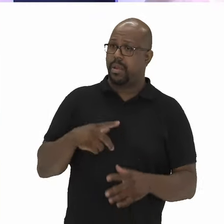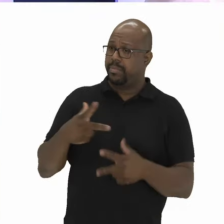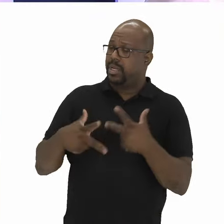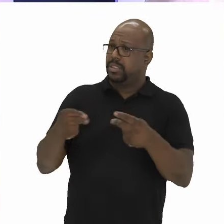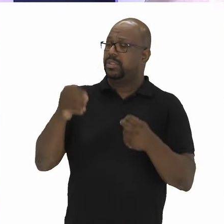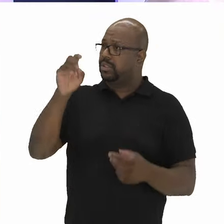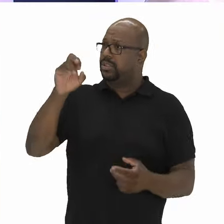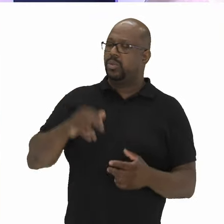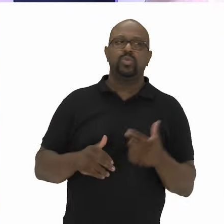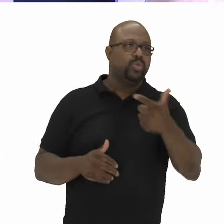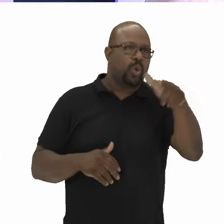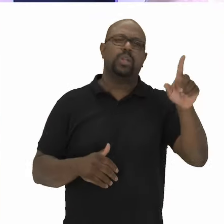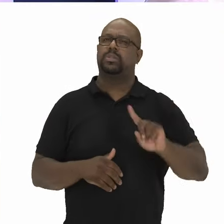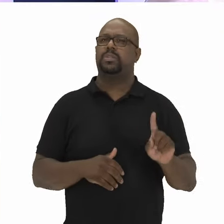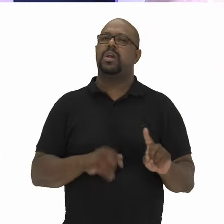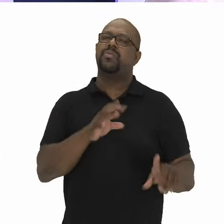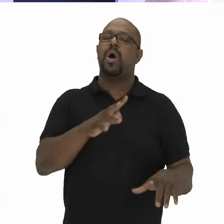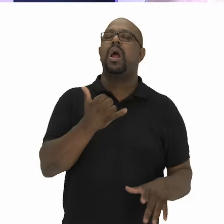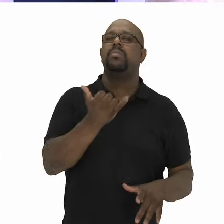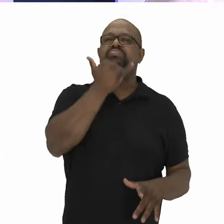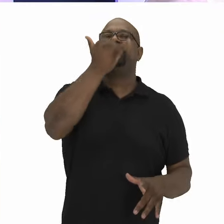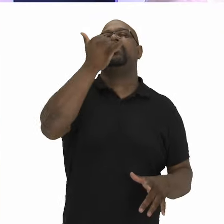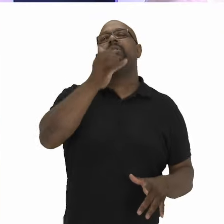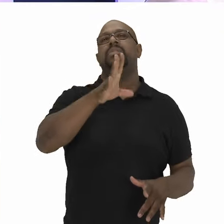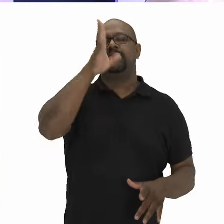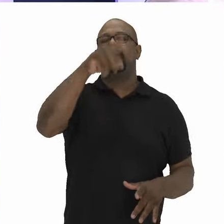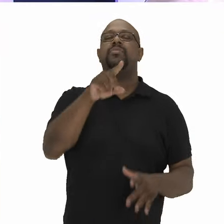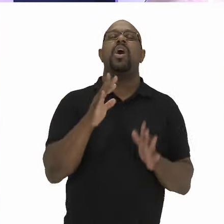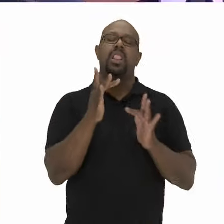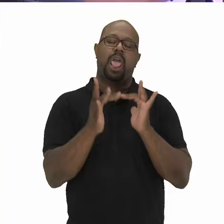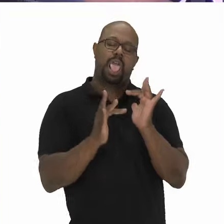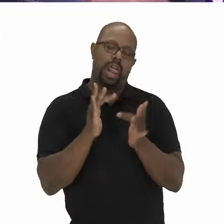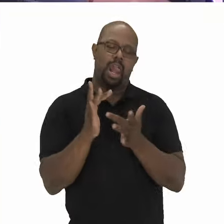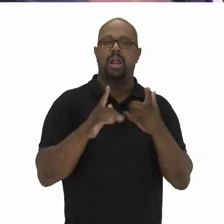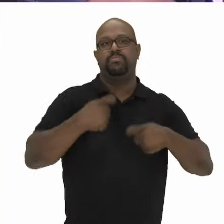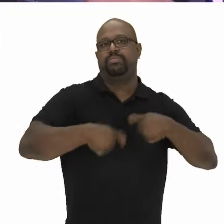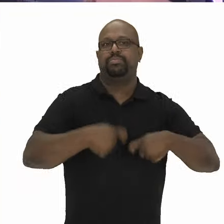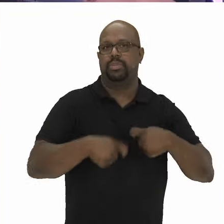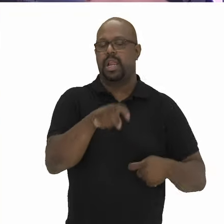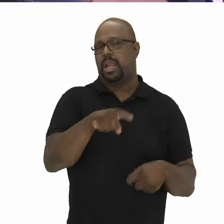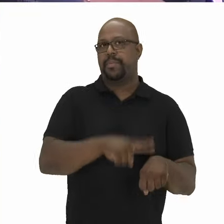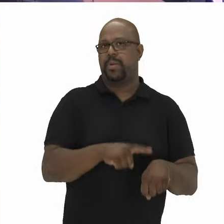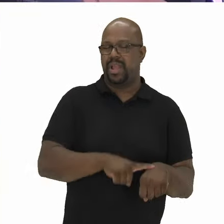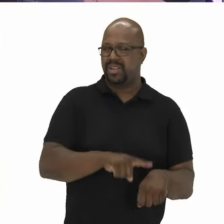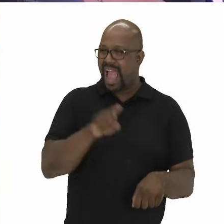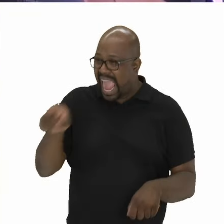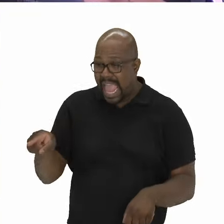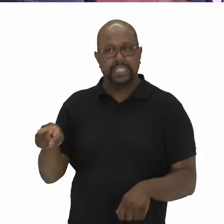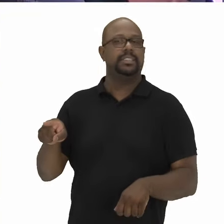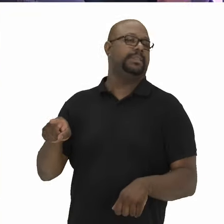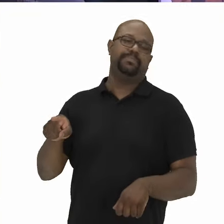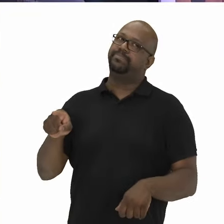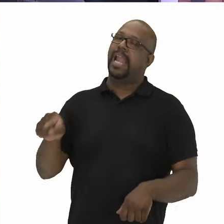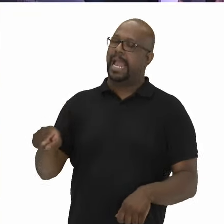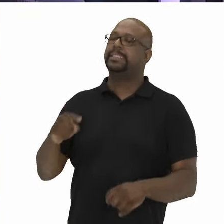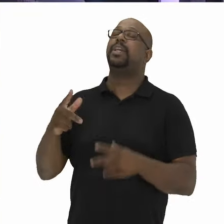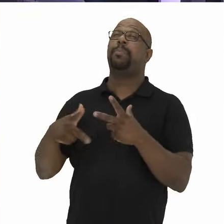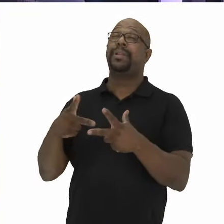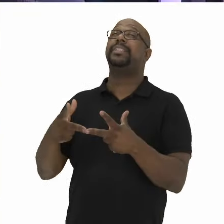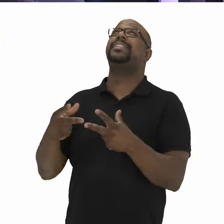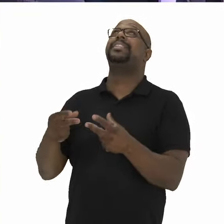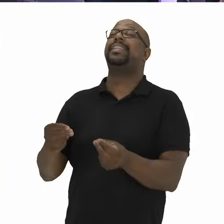fossem foss os outros não os outros foram um acidente porque você foi lá namorado com aquele marido naquele momento agora essa